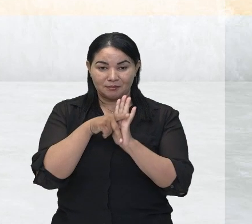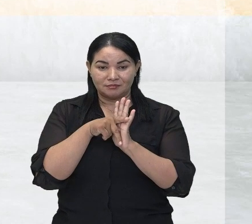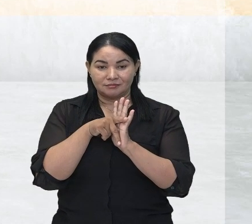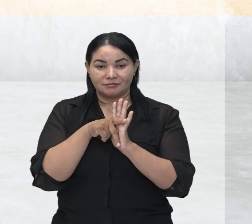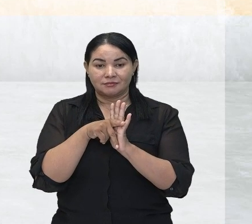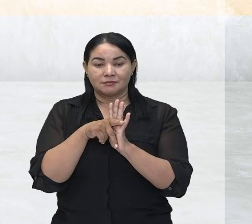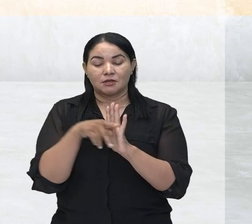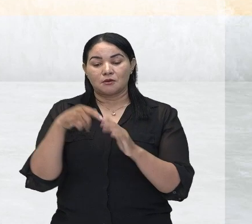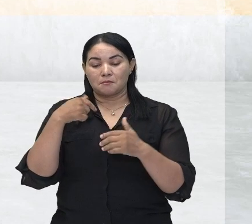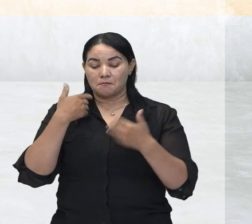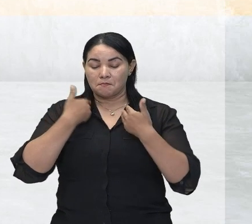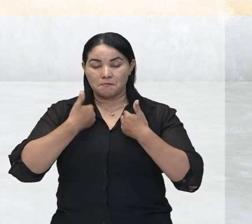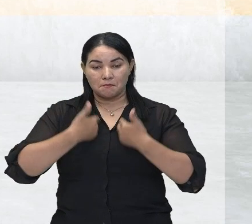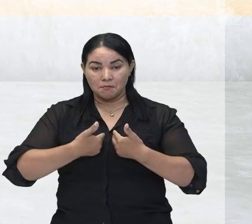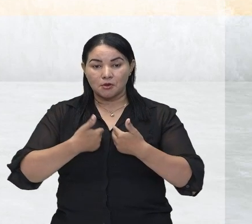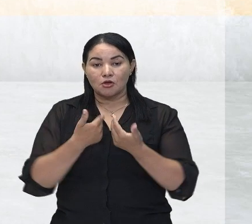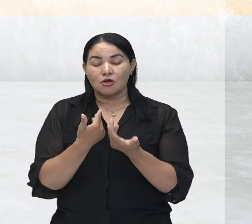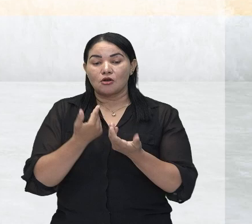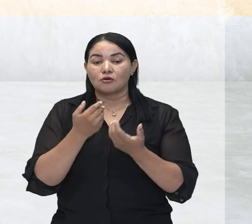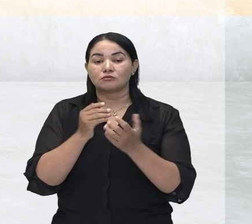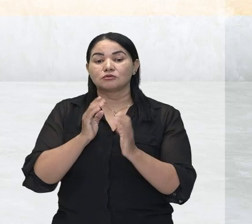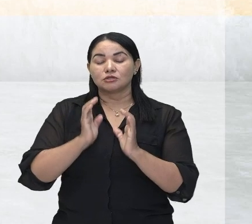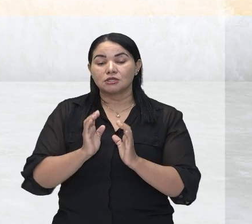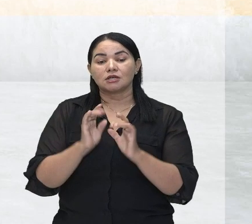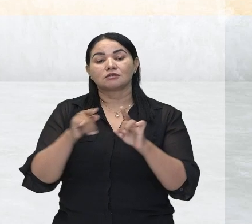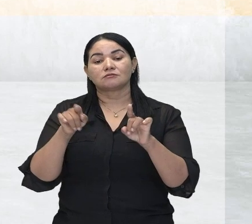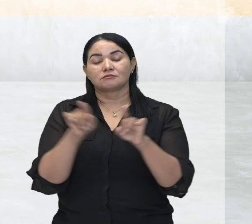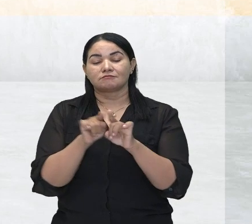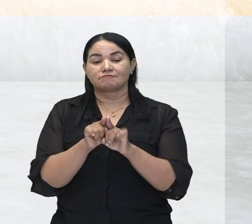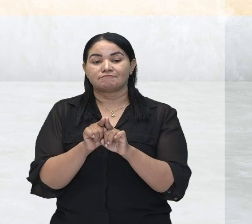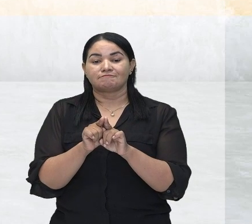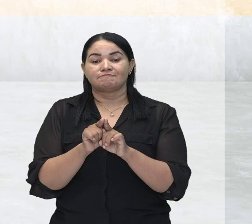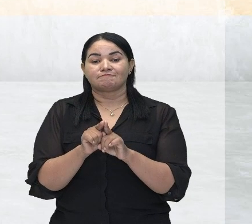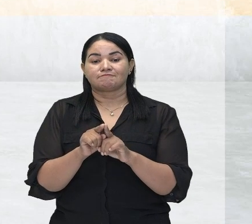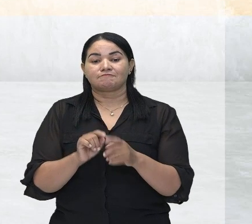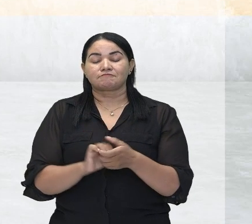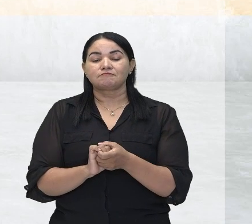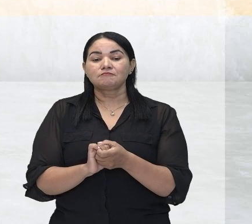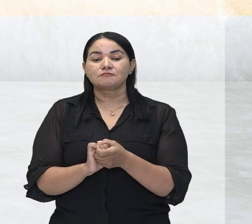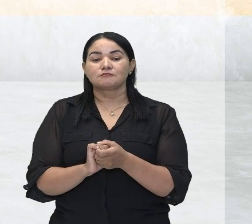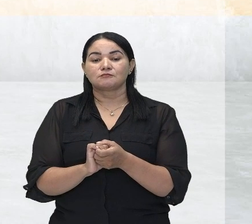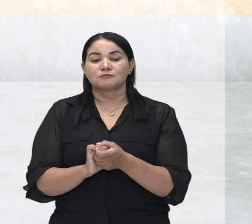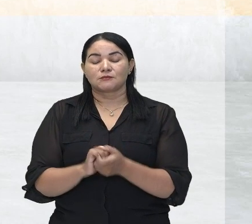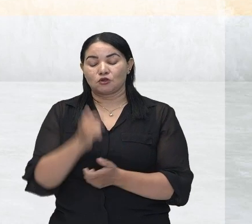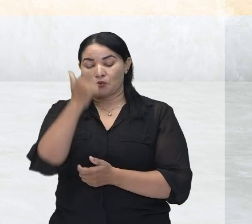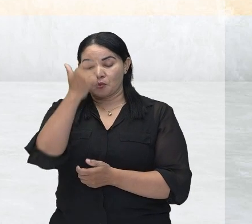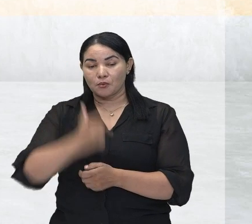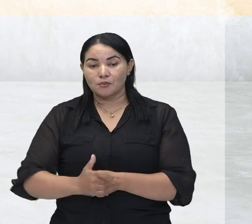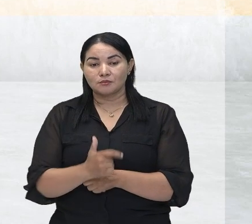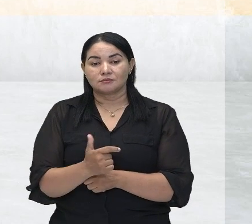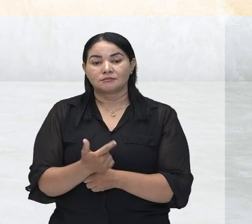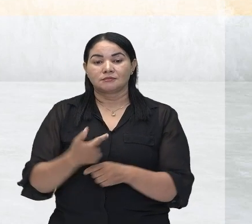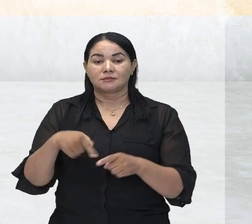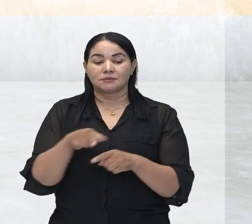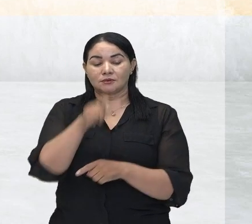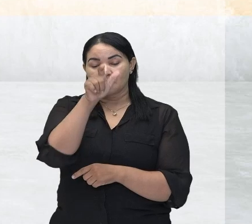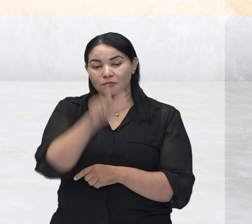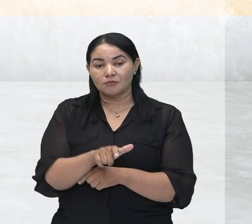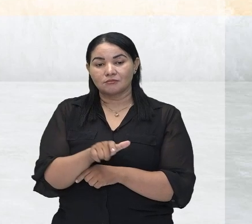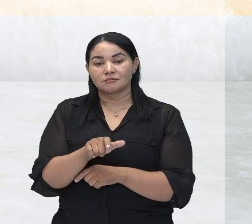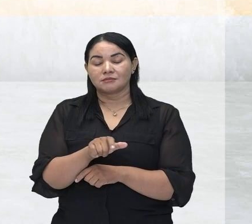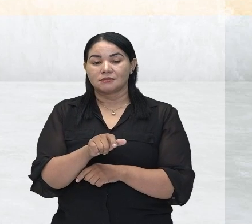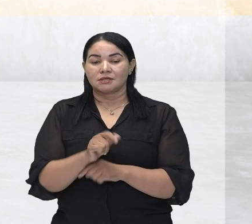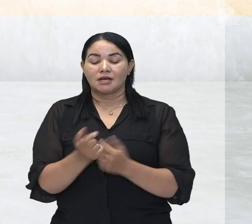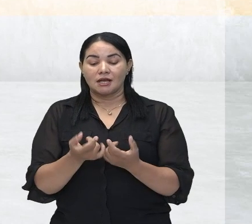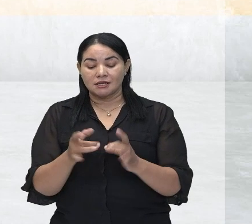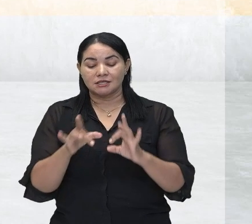meu jeito de ser, eu tenho a minha fisionomia, que também está ligada com a minha cultura,